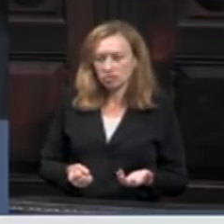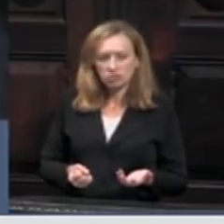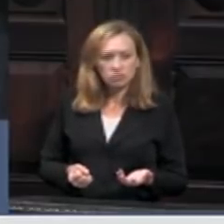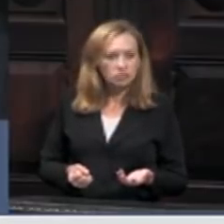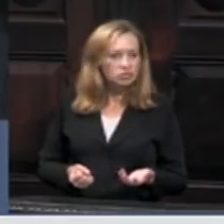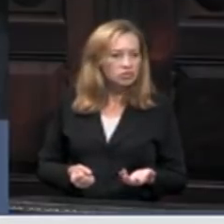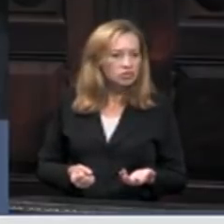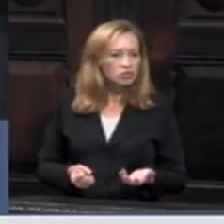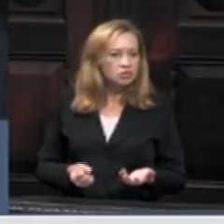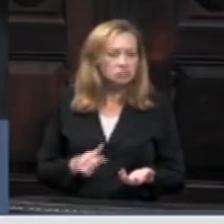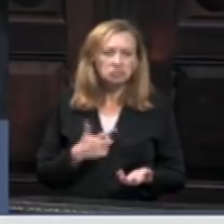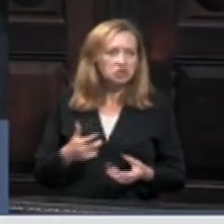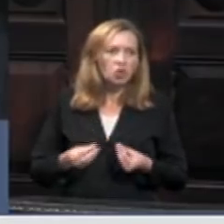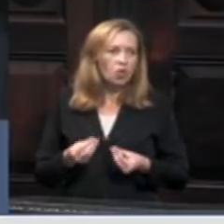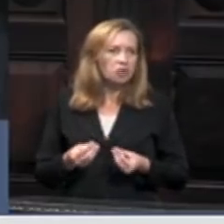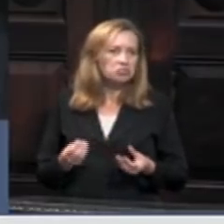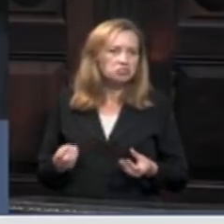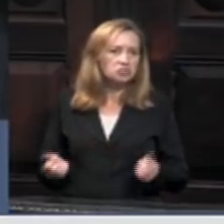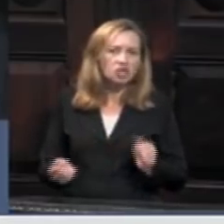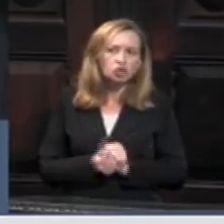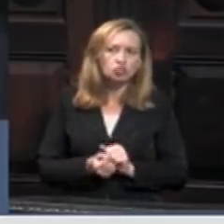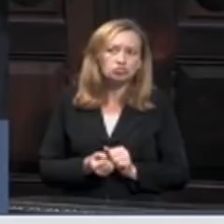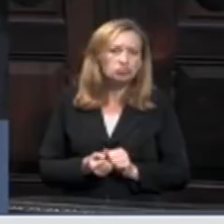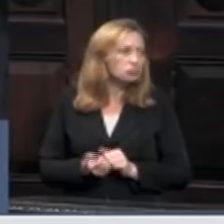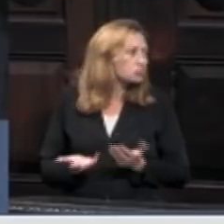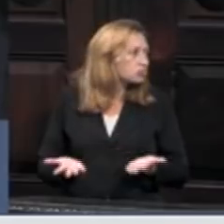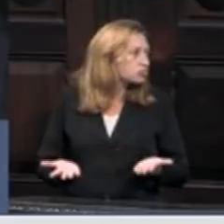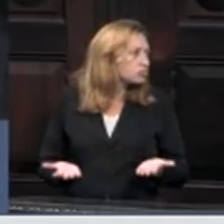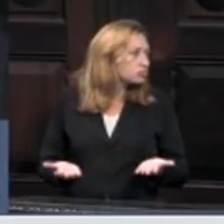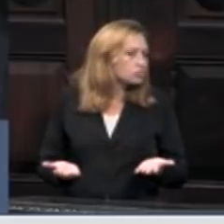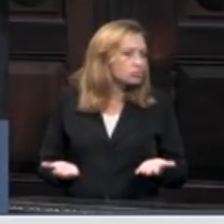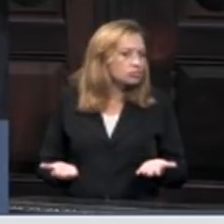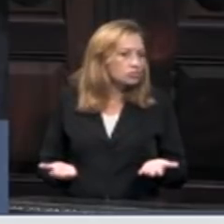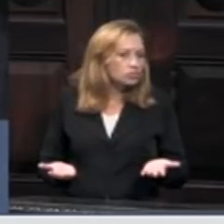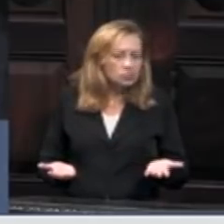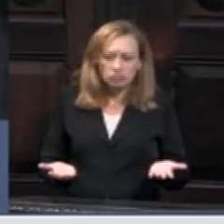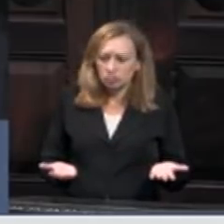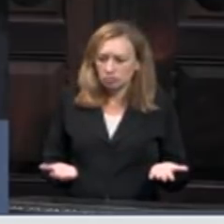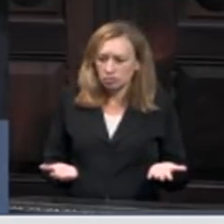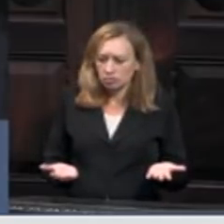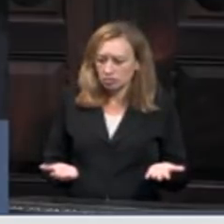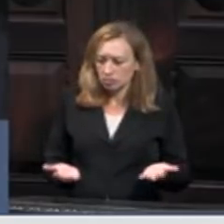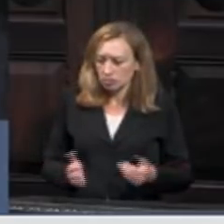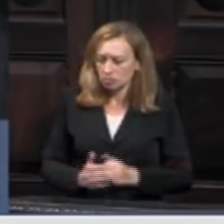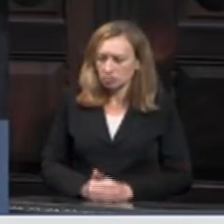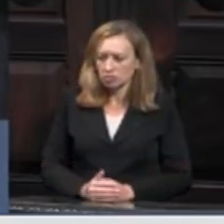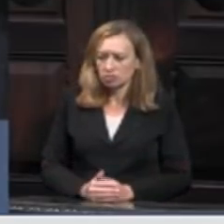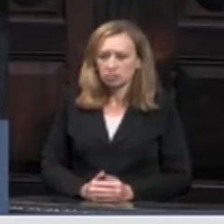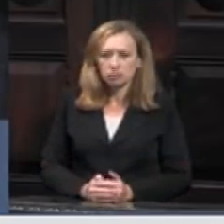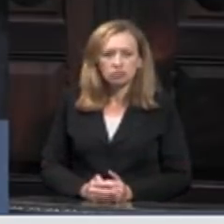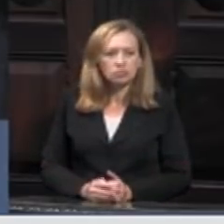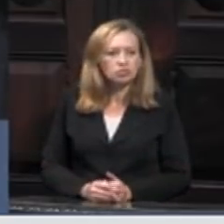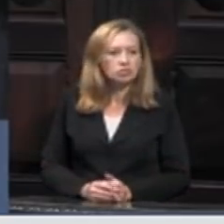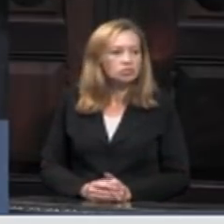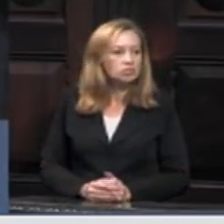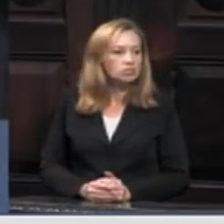Bem... Mas não tem por que não estar. Eu quero negociar aqui.